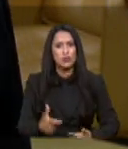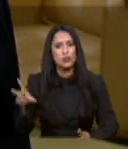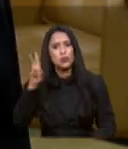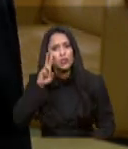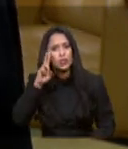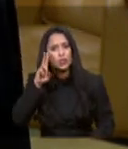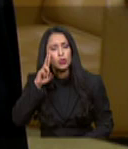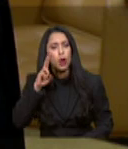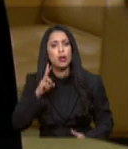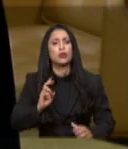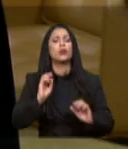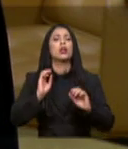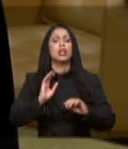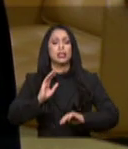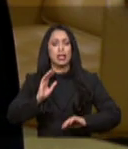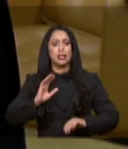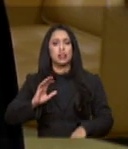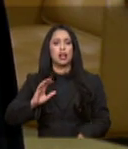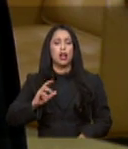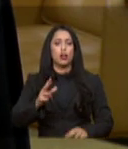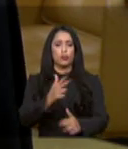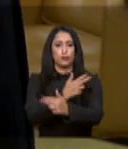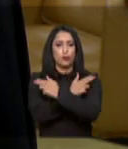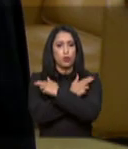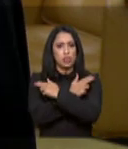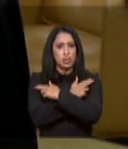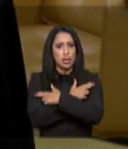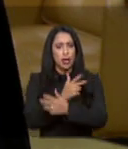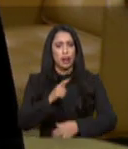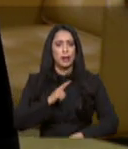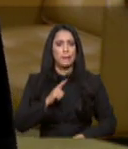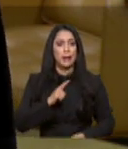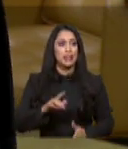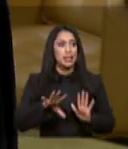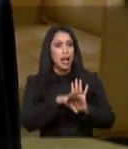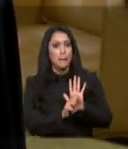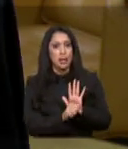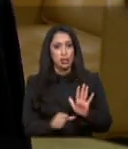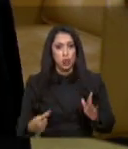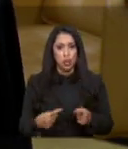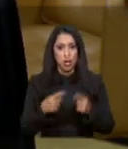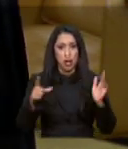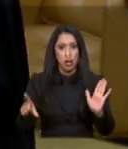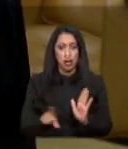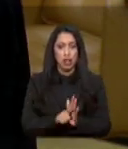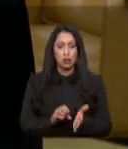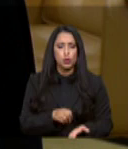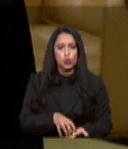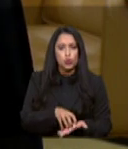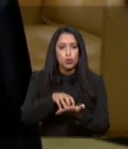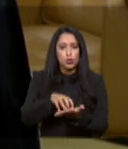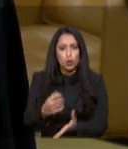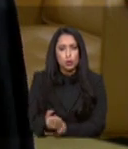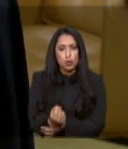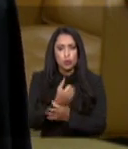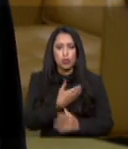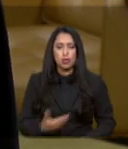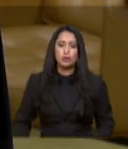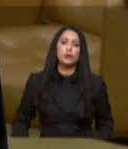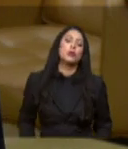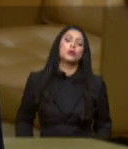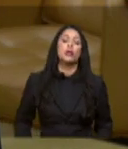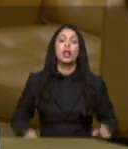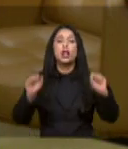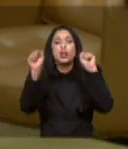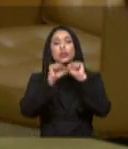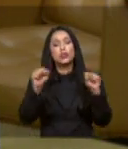da capacidade das Forças Armadas, ministro Fachin, na área da Amazônia Legal, em favor dos órgãos de segurança pública e dos órgãos do